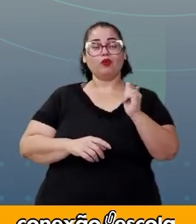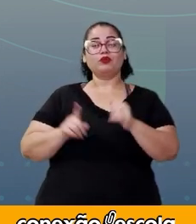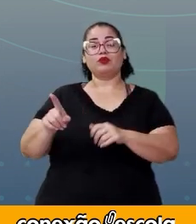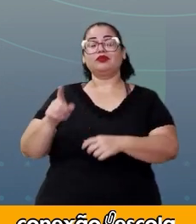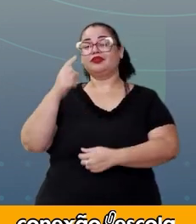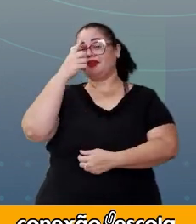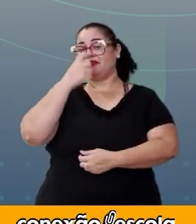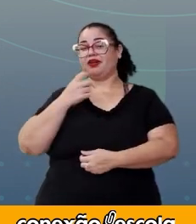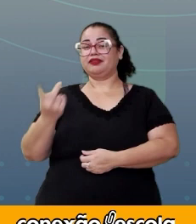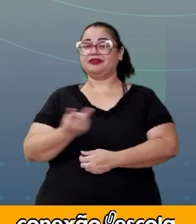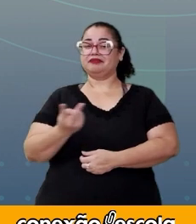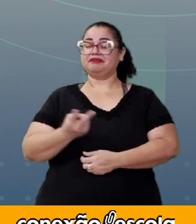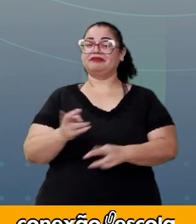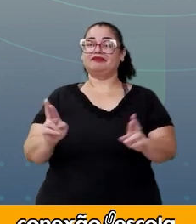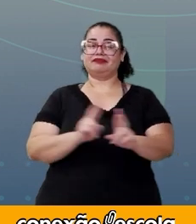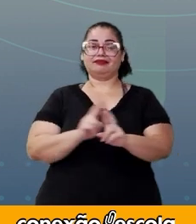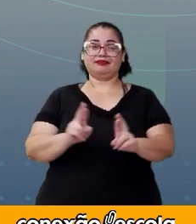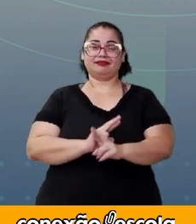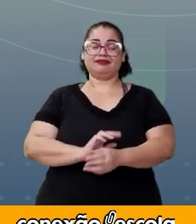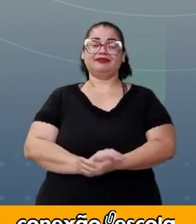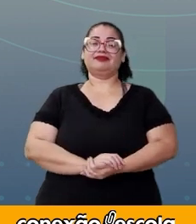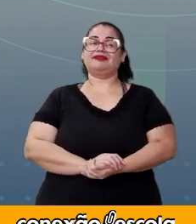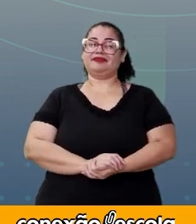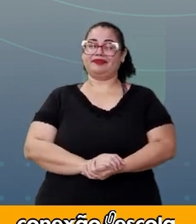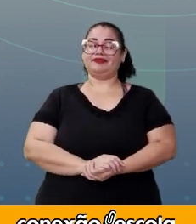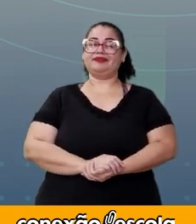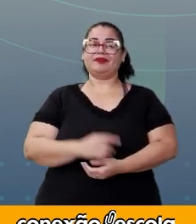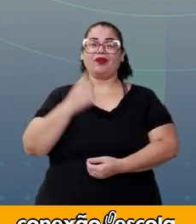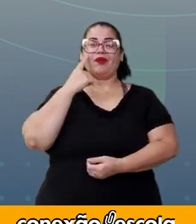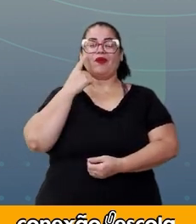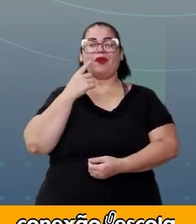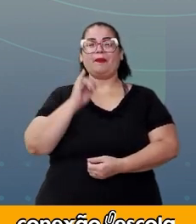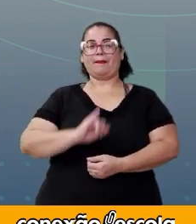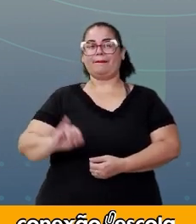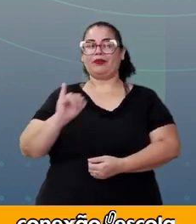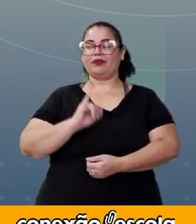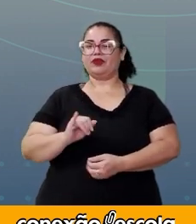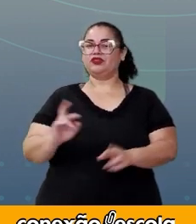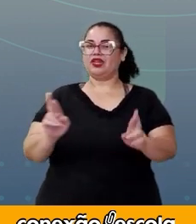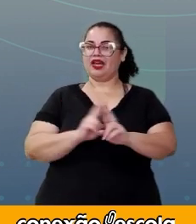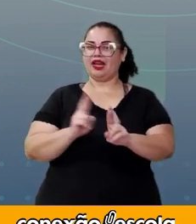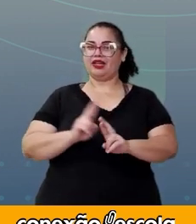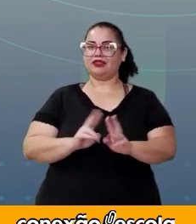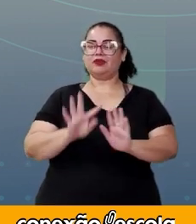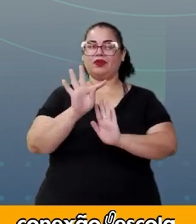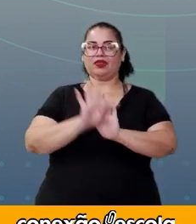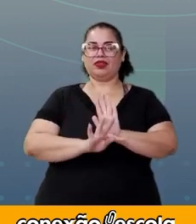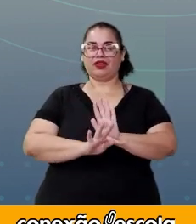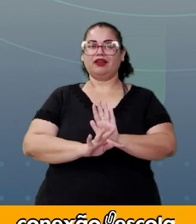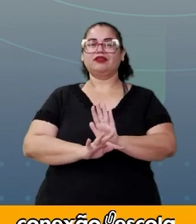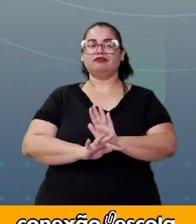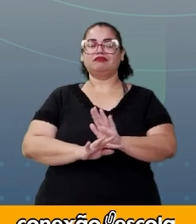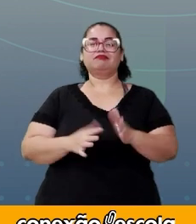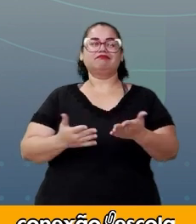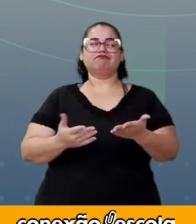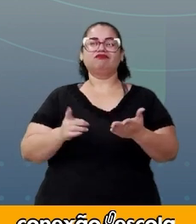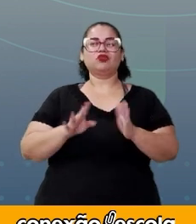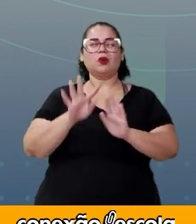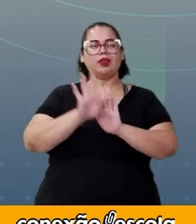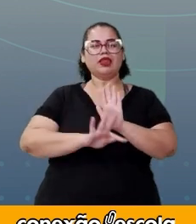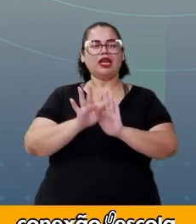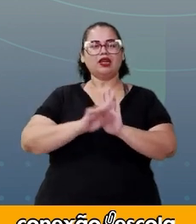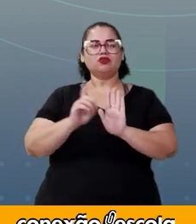essa imagem. Olha só que importante, quando nós falamos sobre a relação entre textos, né, não quer dizer que é apenas